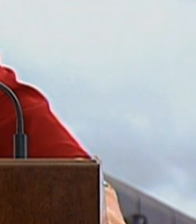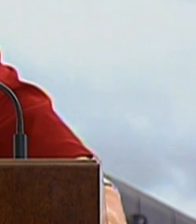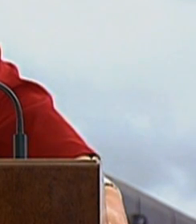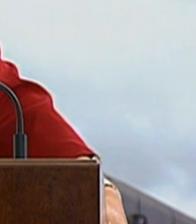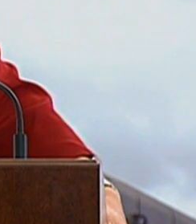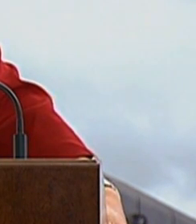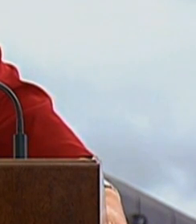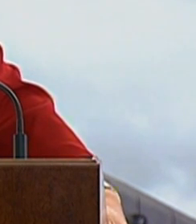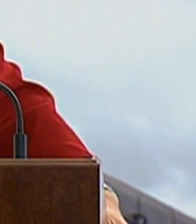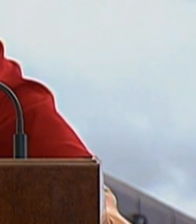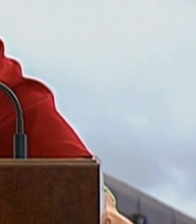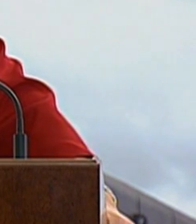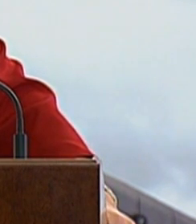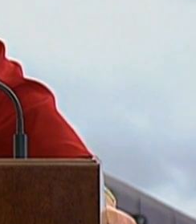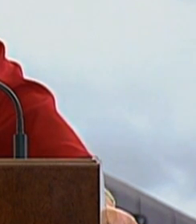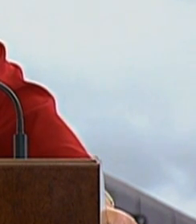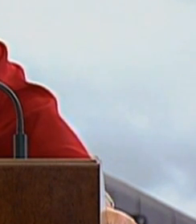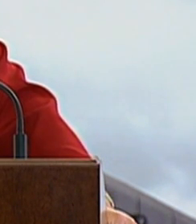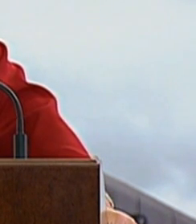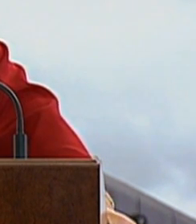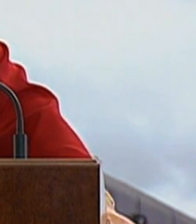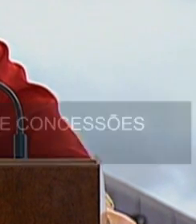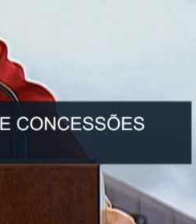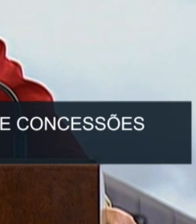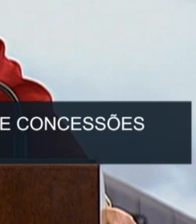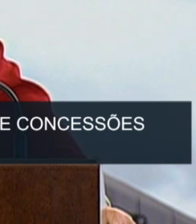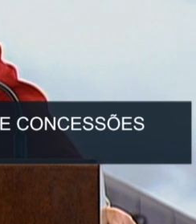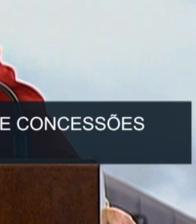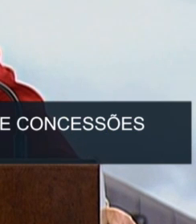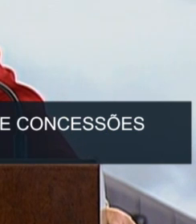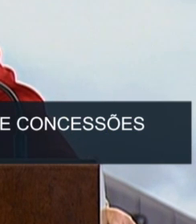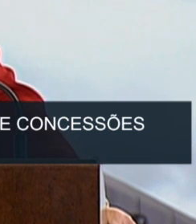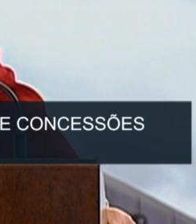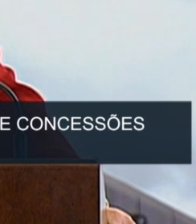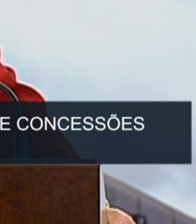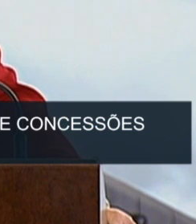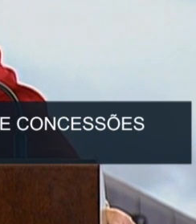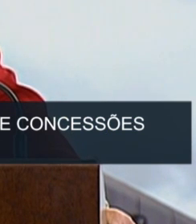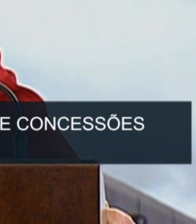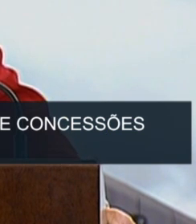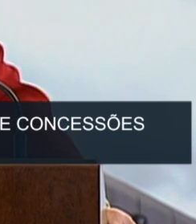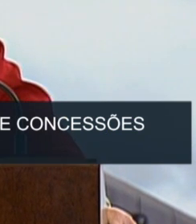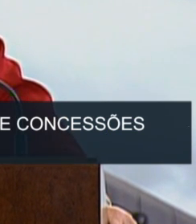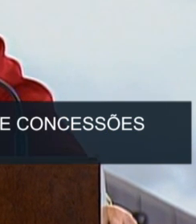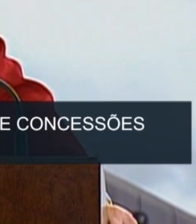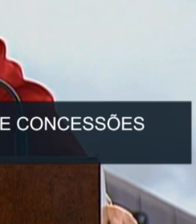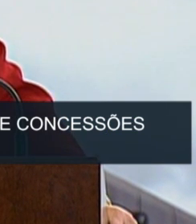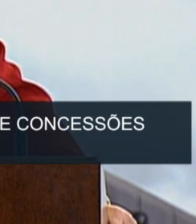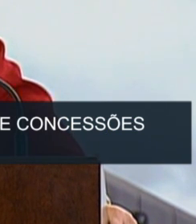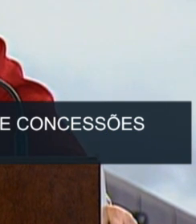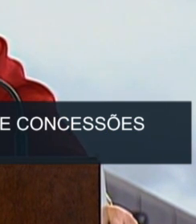uma eficiência logística não é por ela em si é porque nós queremos menor custo para quem